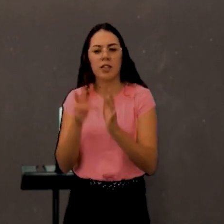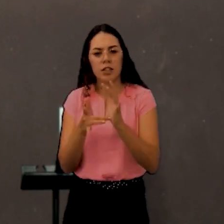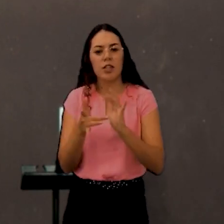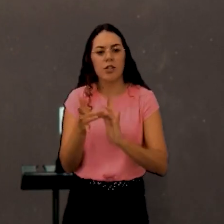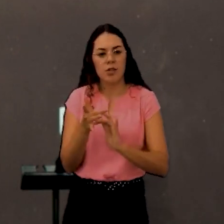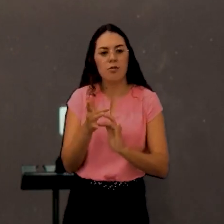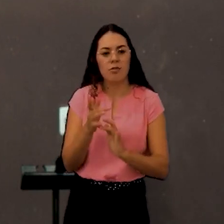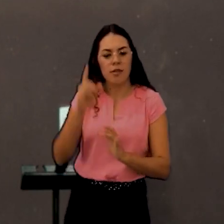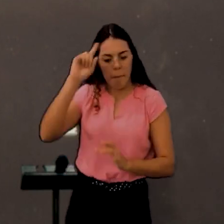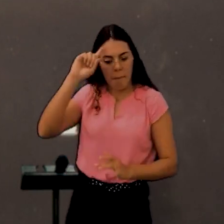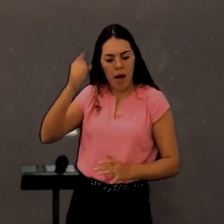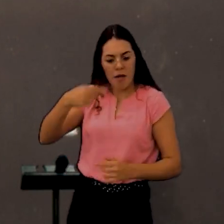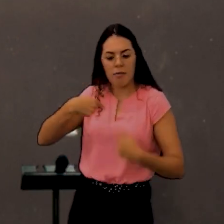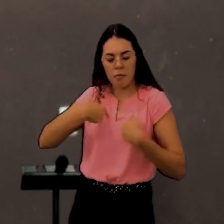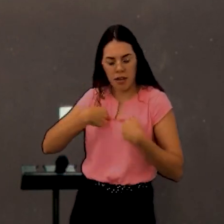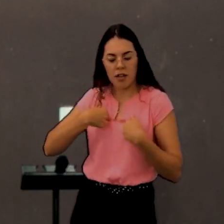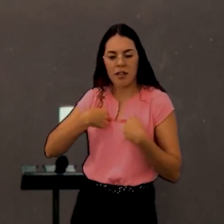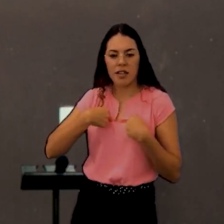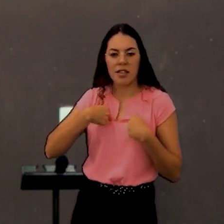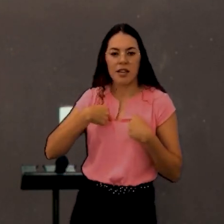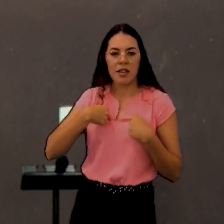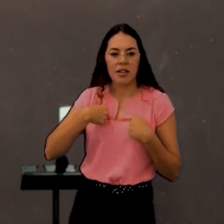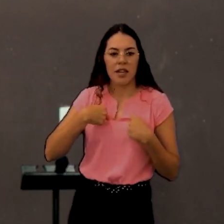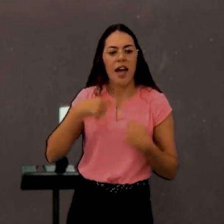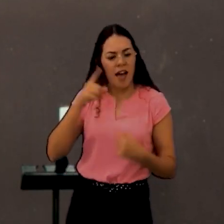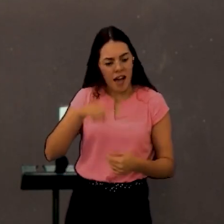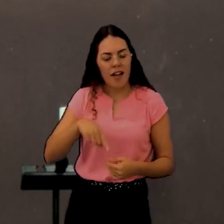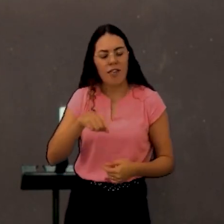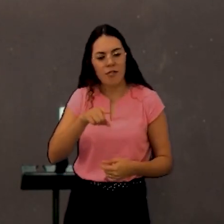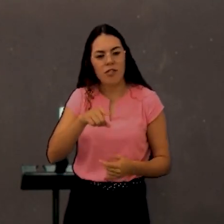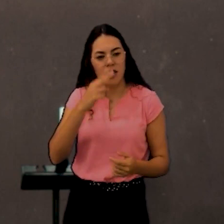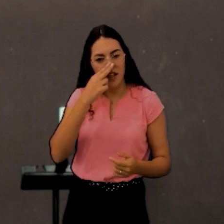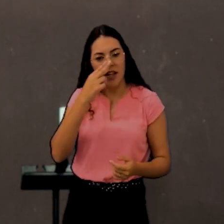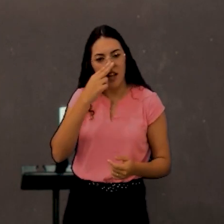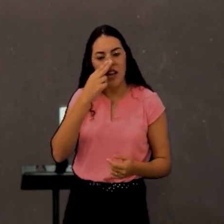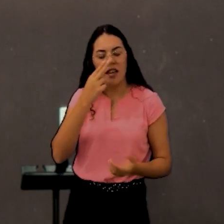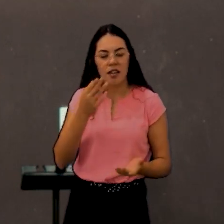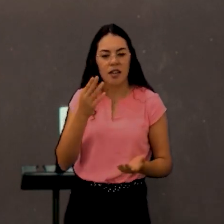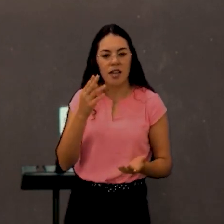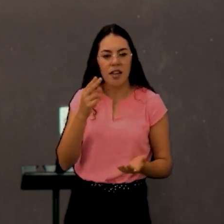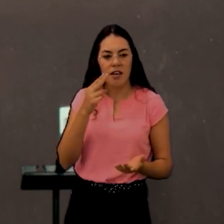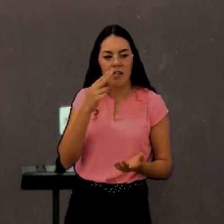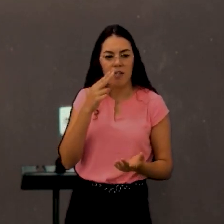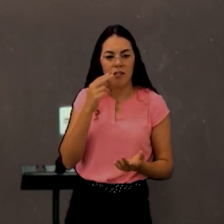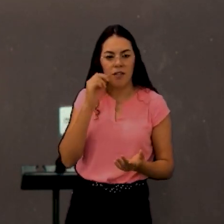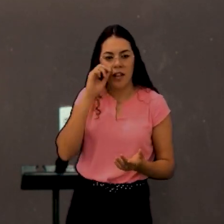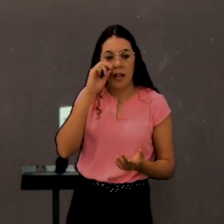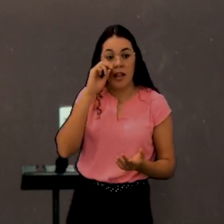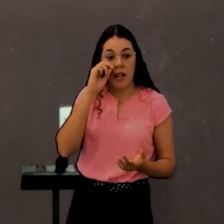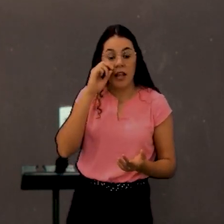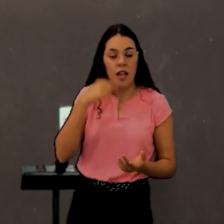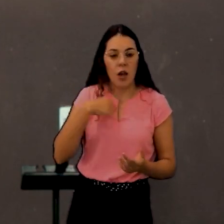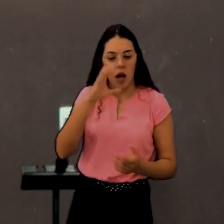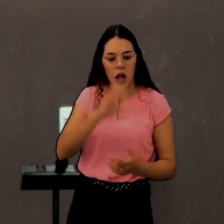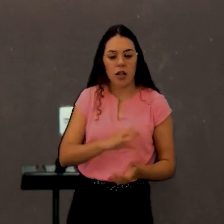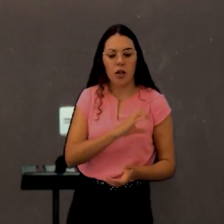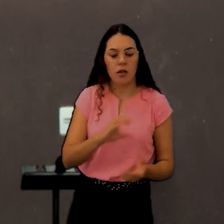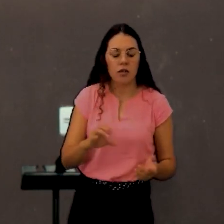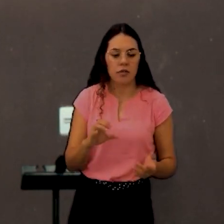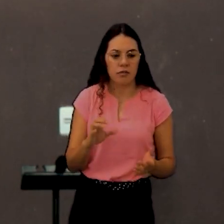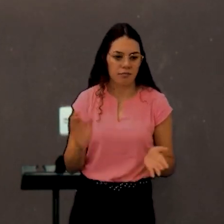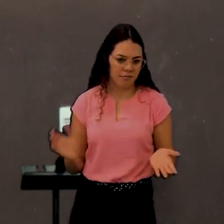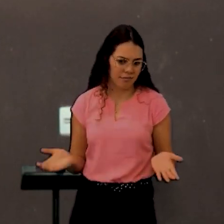quem me manda, Jesus é quem me comanda. Aí diz, você é crente, sabe, você é evangélica? Aí diz, evangélico, qual a igreja? Da católica.